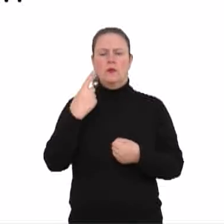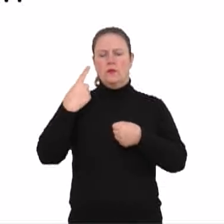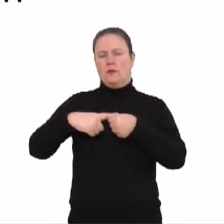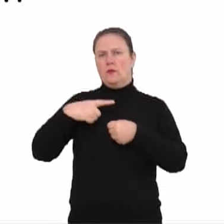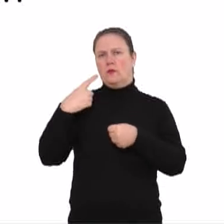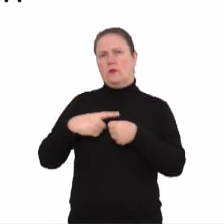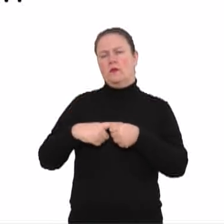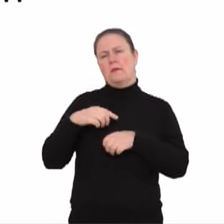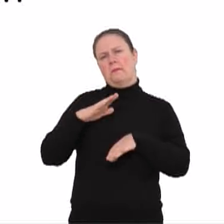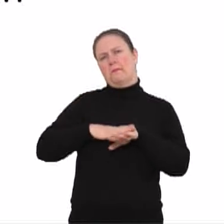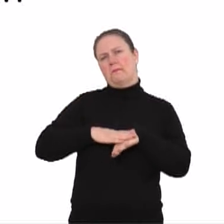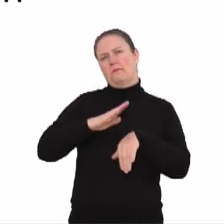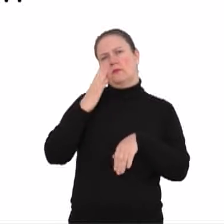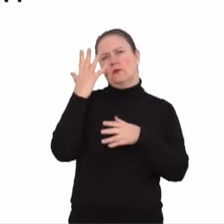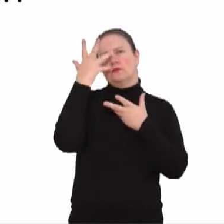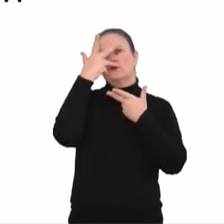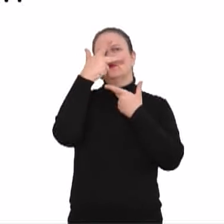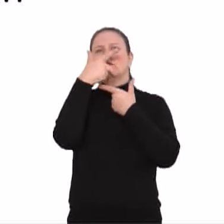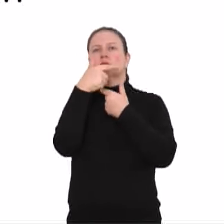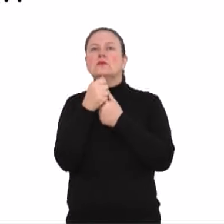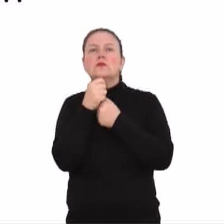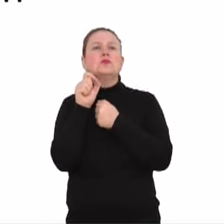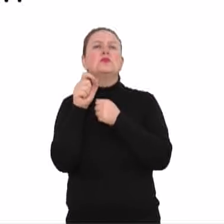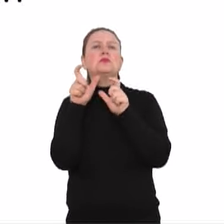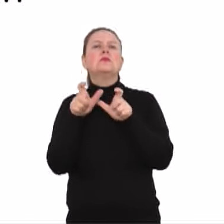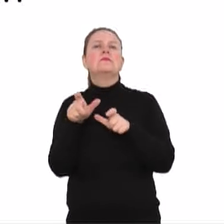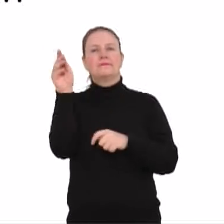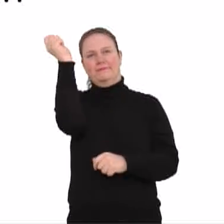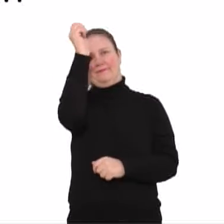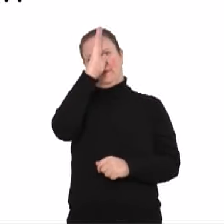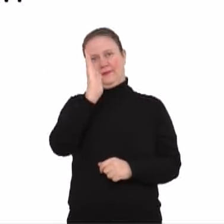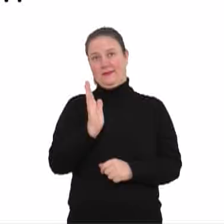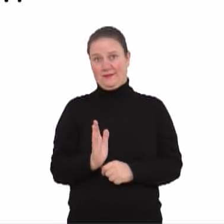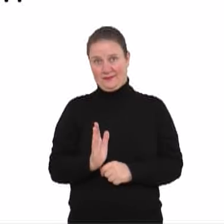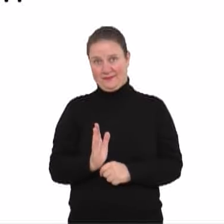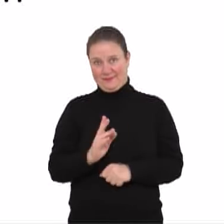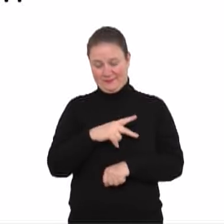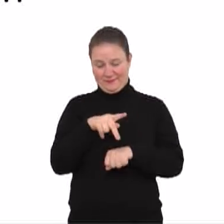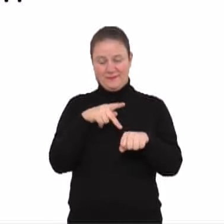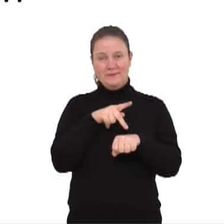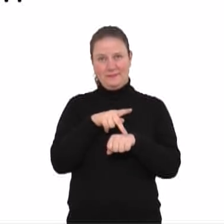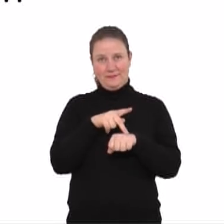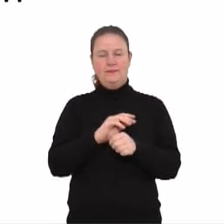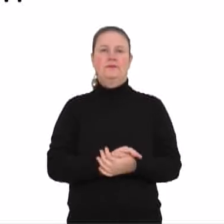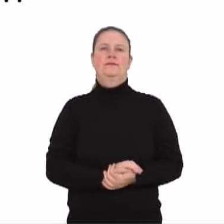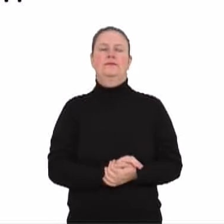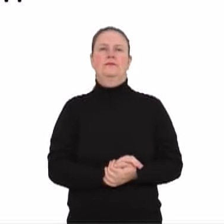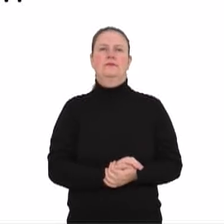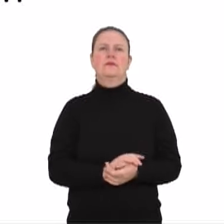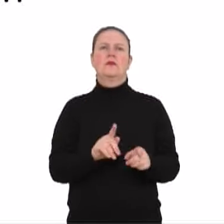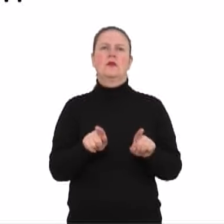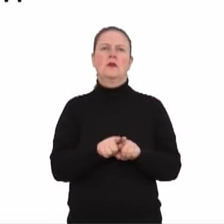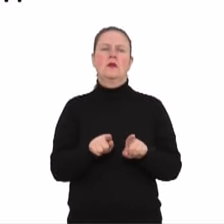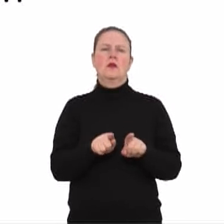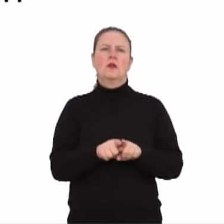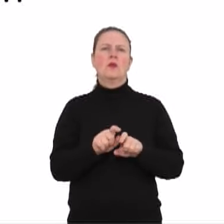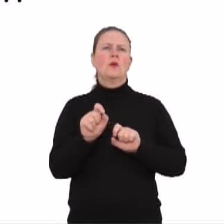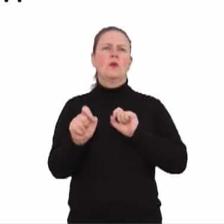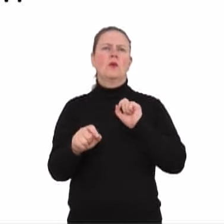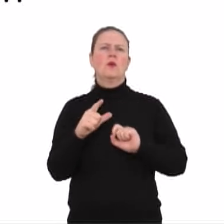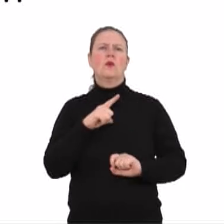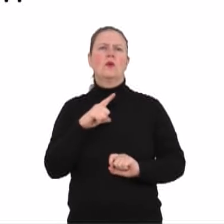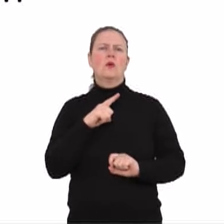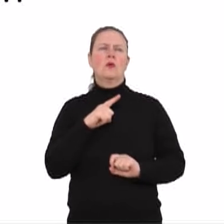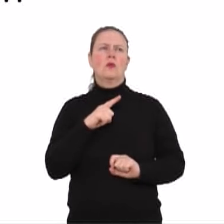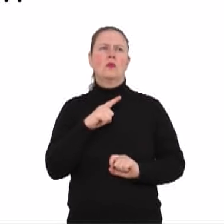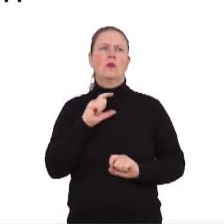cidade mais bonita de onde? Do Brasil. Você já reconhece essa palavra. Ela é cercada por quê? O que são